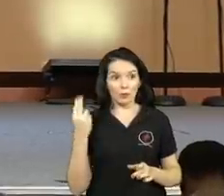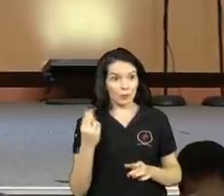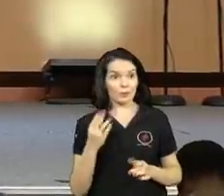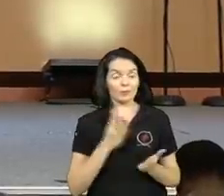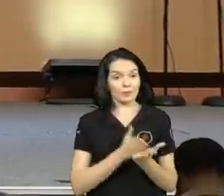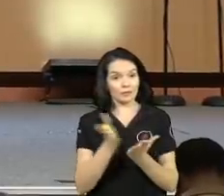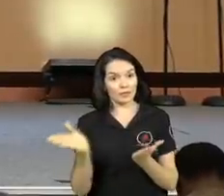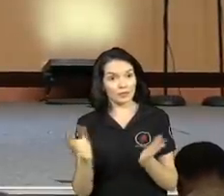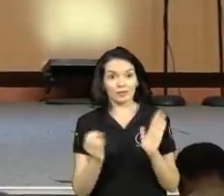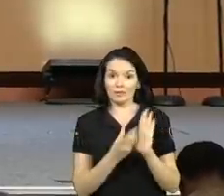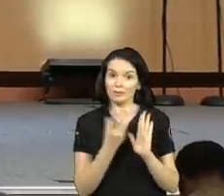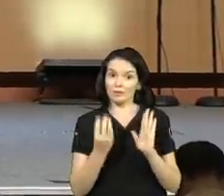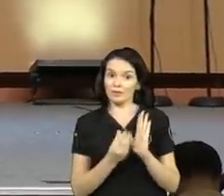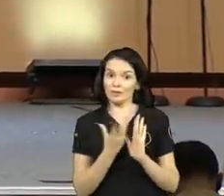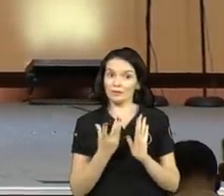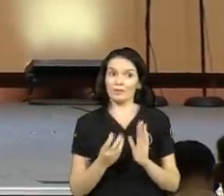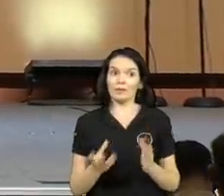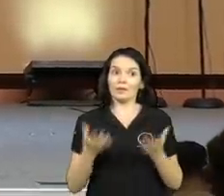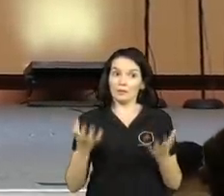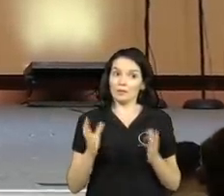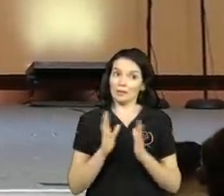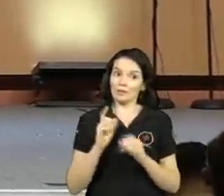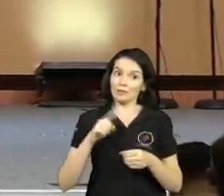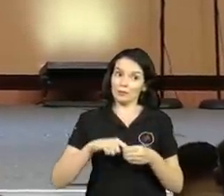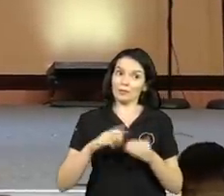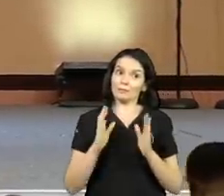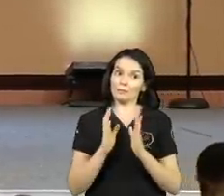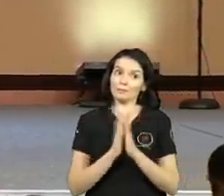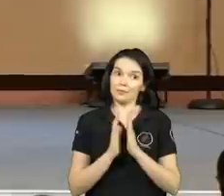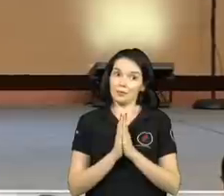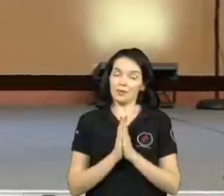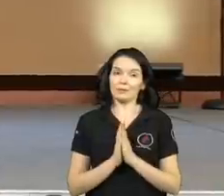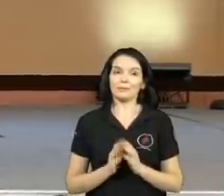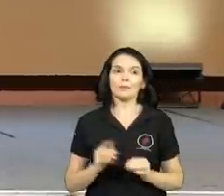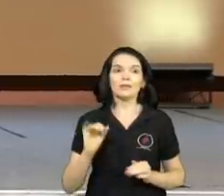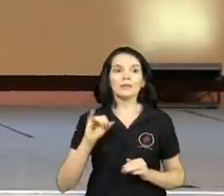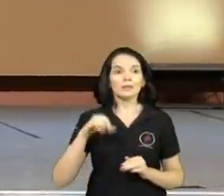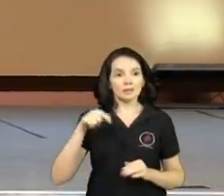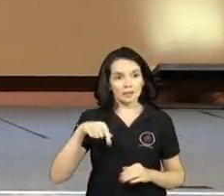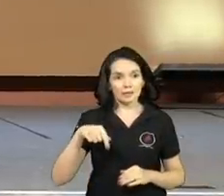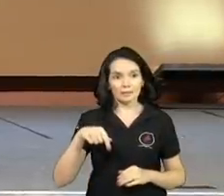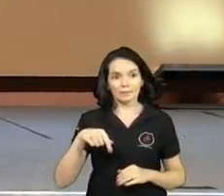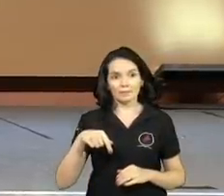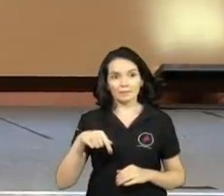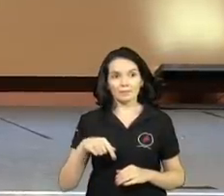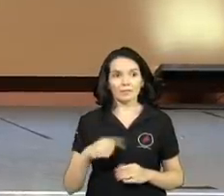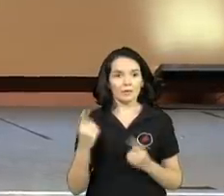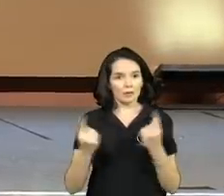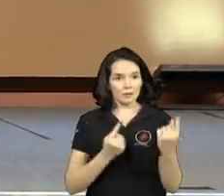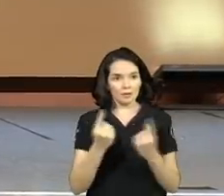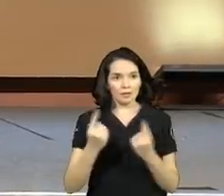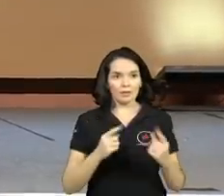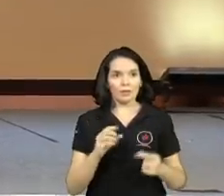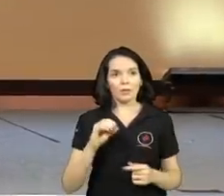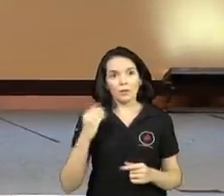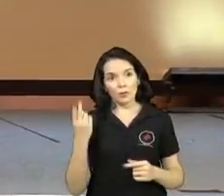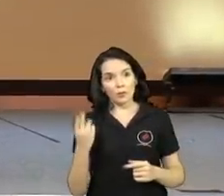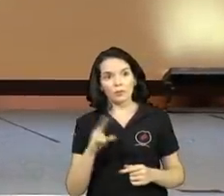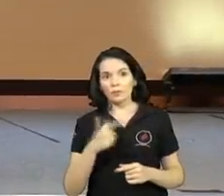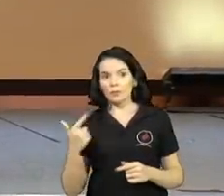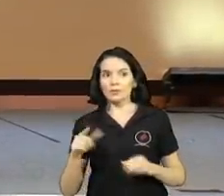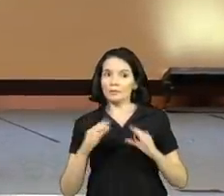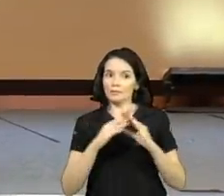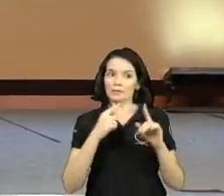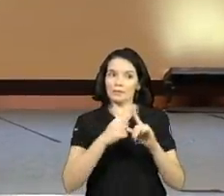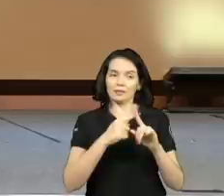por você. Se você está aqui na igreja, eu convido você a sair do seu lugar e chegar aqui à frente. Se você está em qualquer igreja, sai aí do